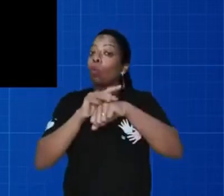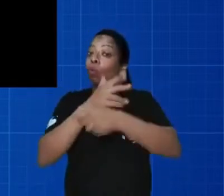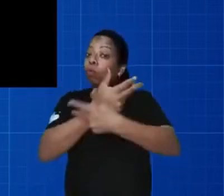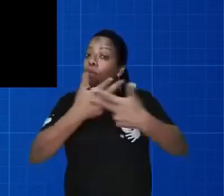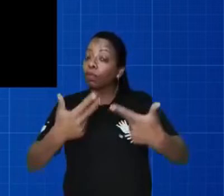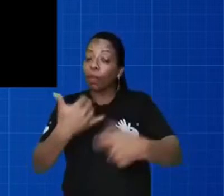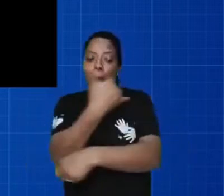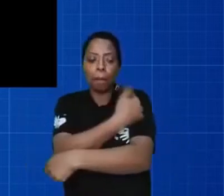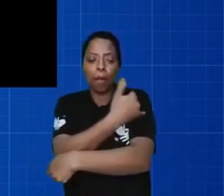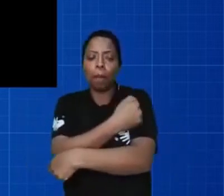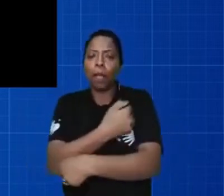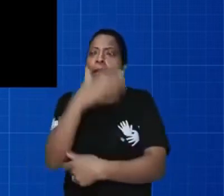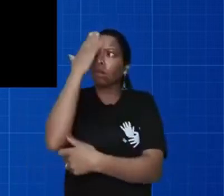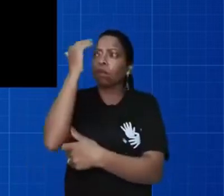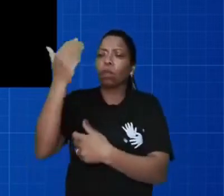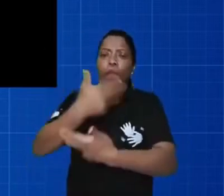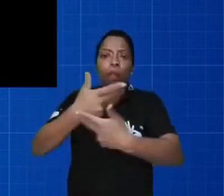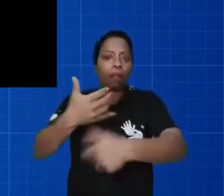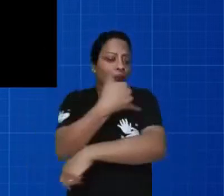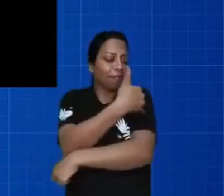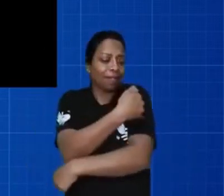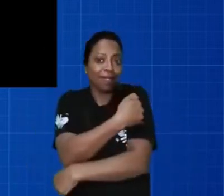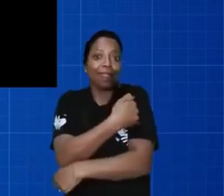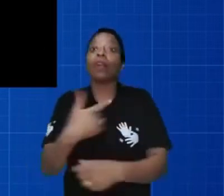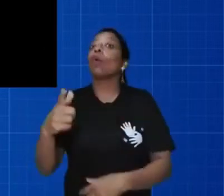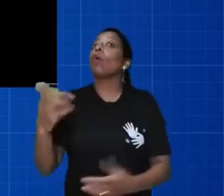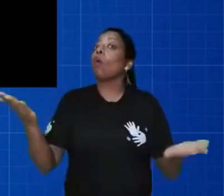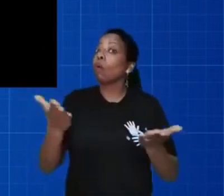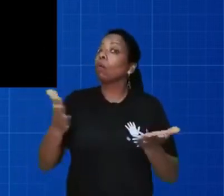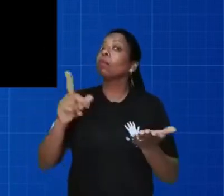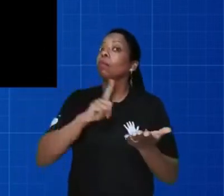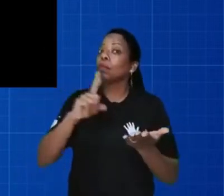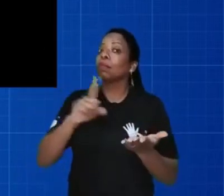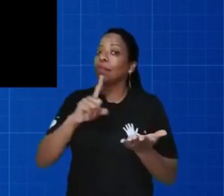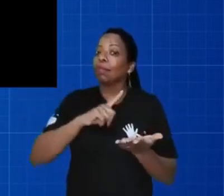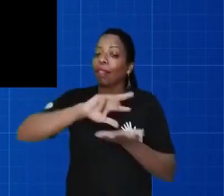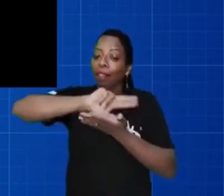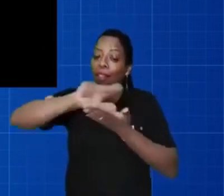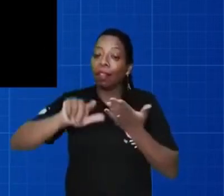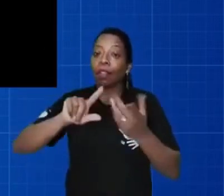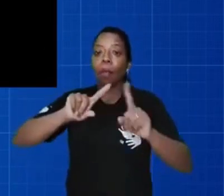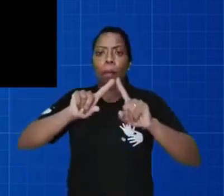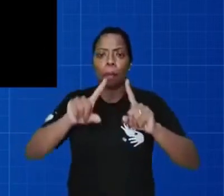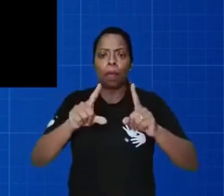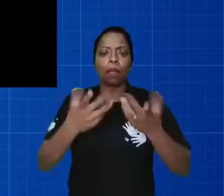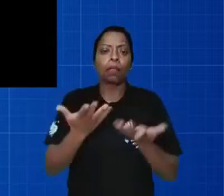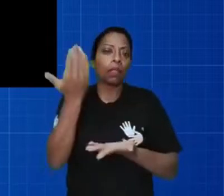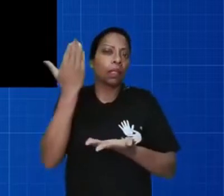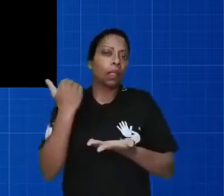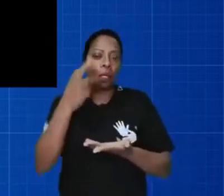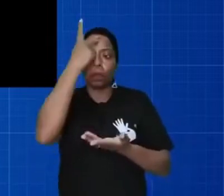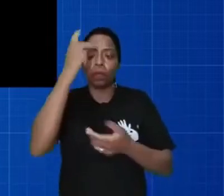de história. Então, perdeu-se aquele medo das doenças. Então, hoje em dia, a cobertura